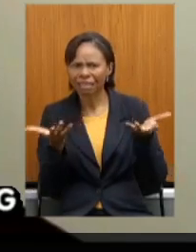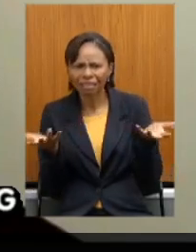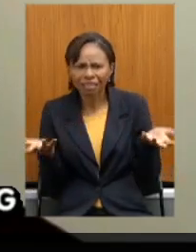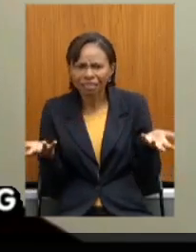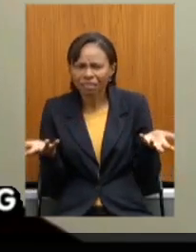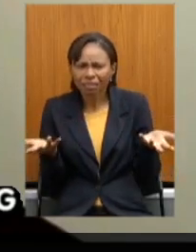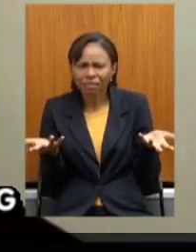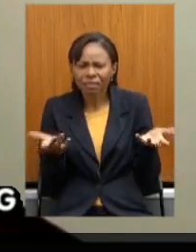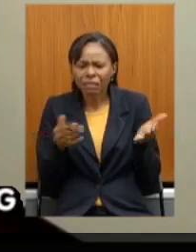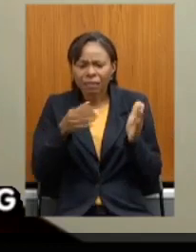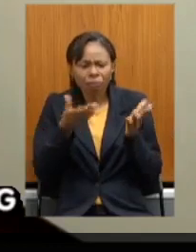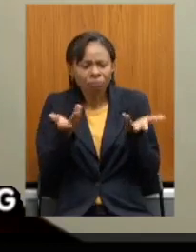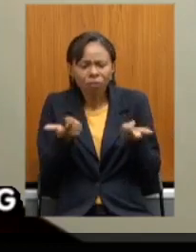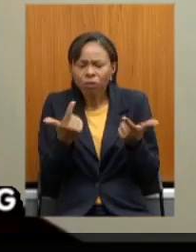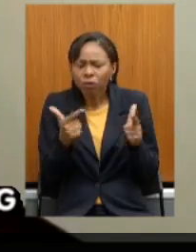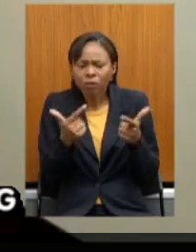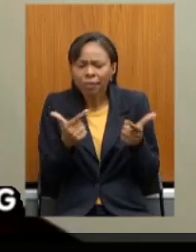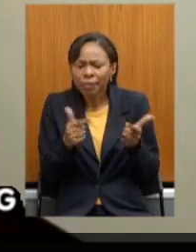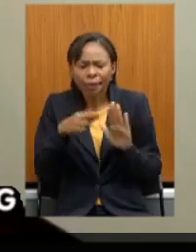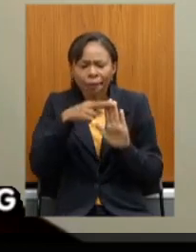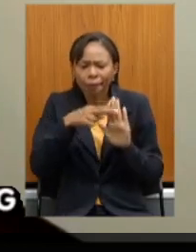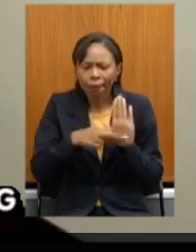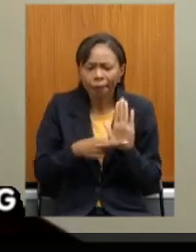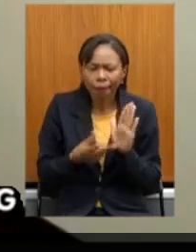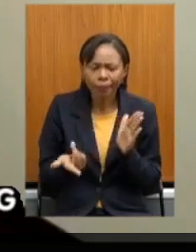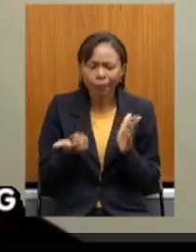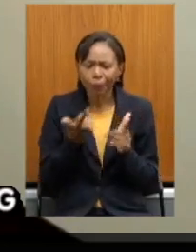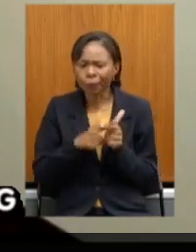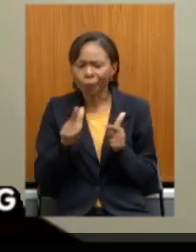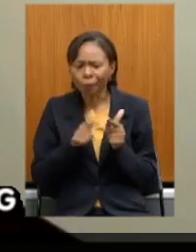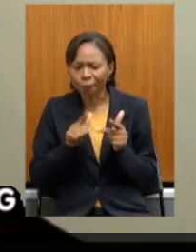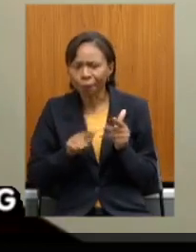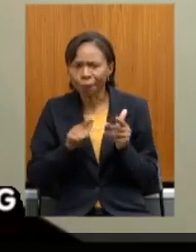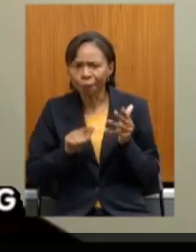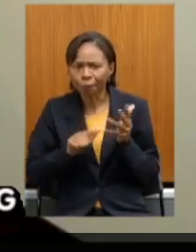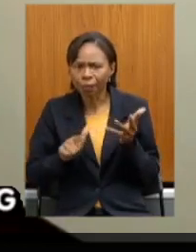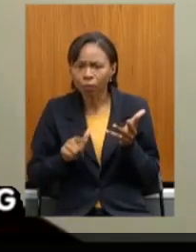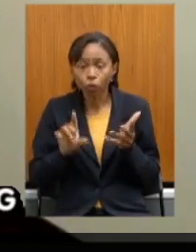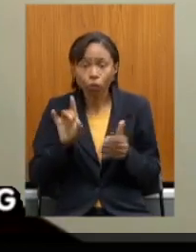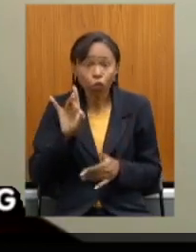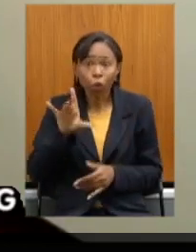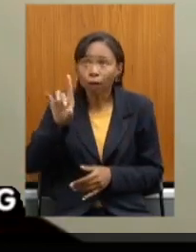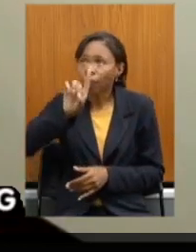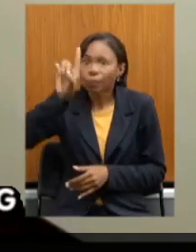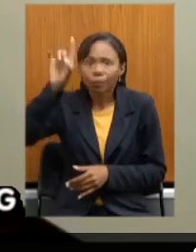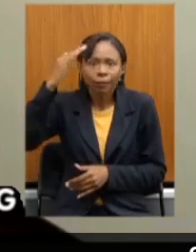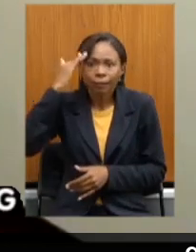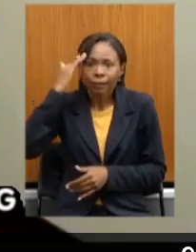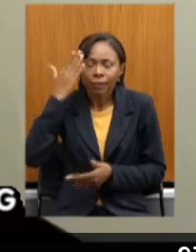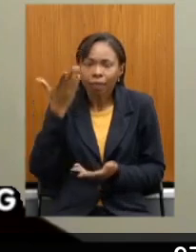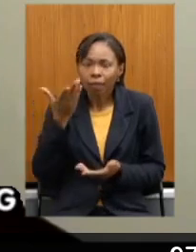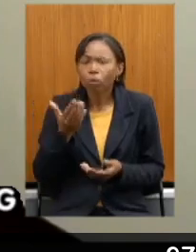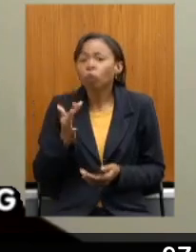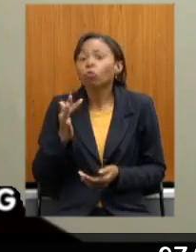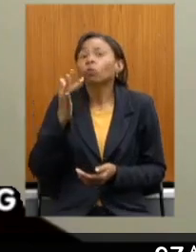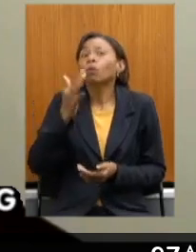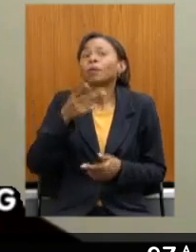grandes critérios, cheios de problemas, que só Deus sabe quando serão